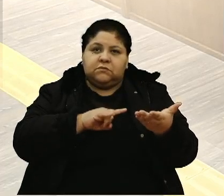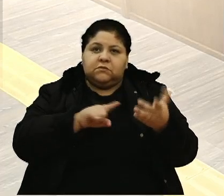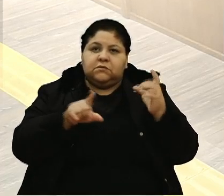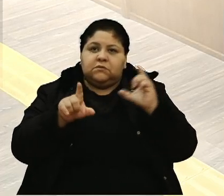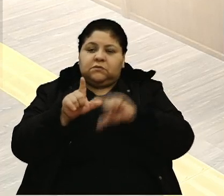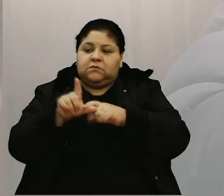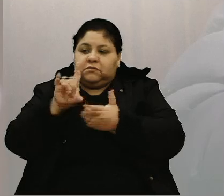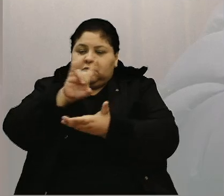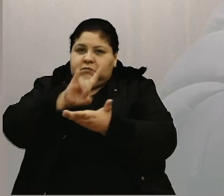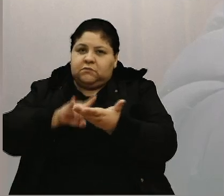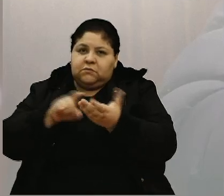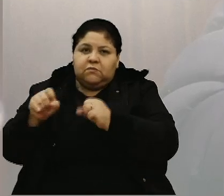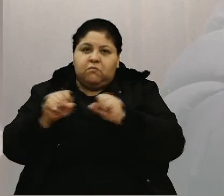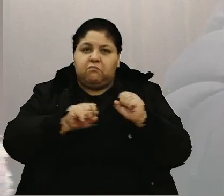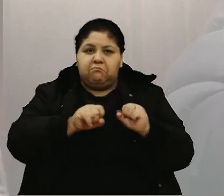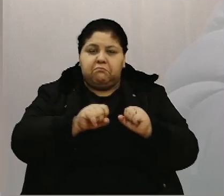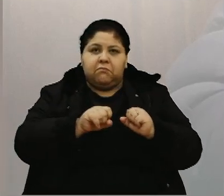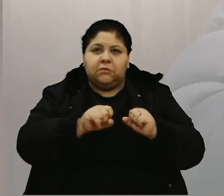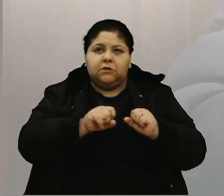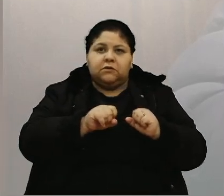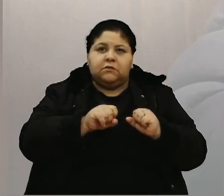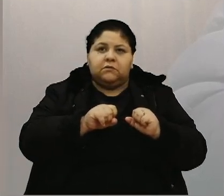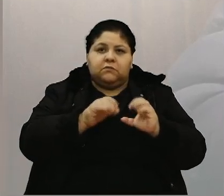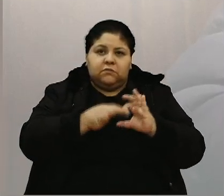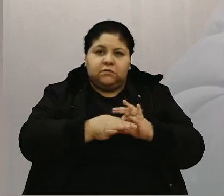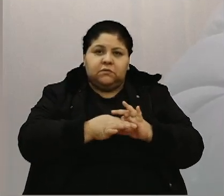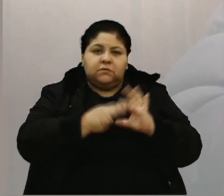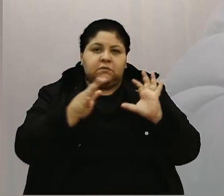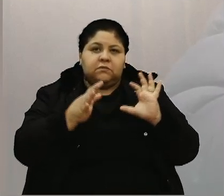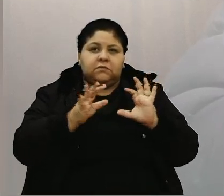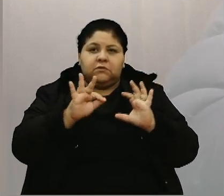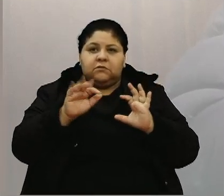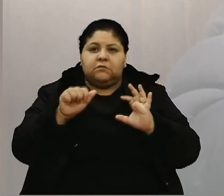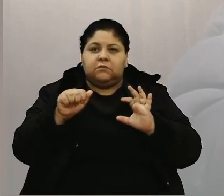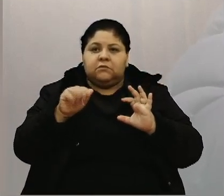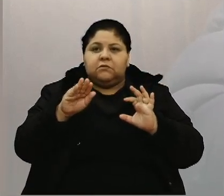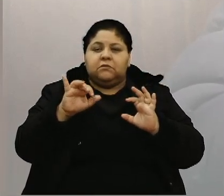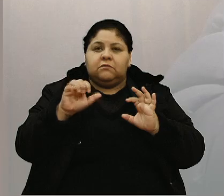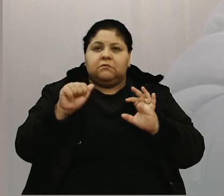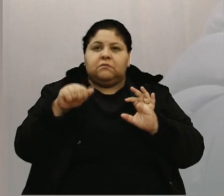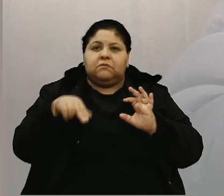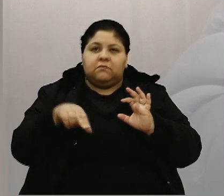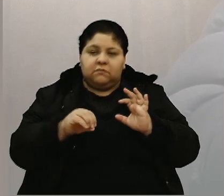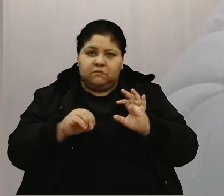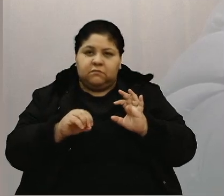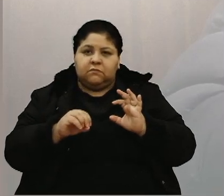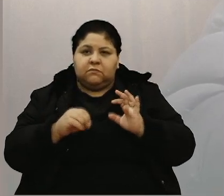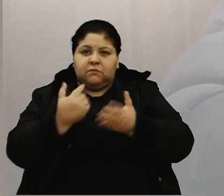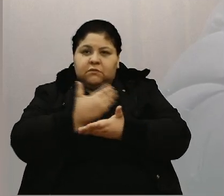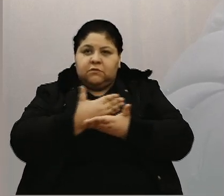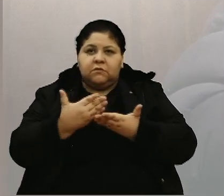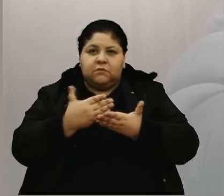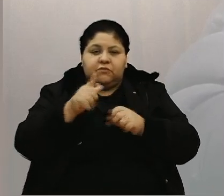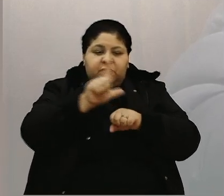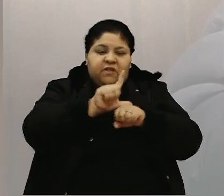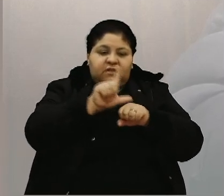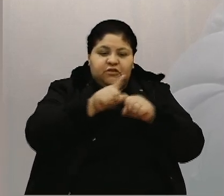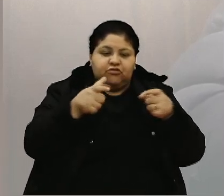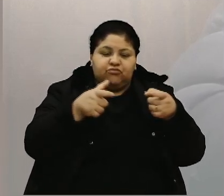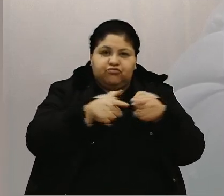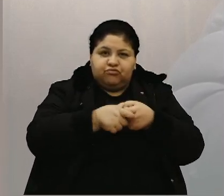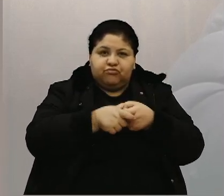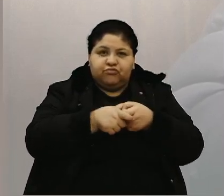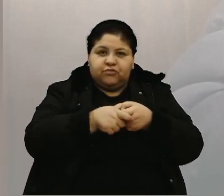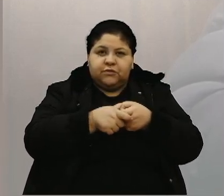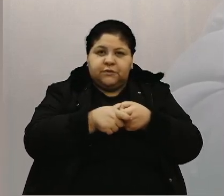laudo, se puder liberar para o Fabiano. O Fabiano começou com uma lojinha pequena, isso talvez por